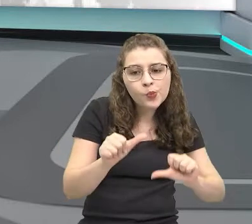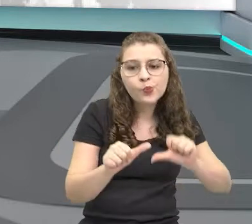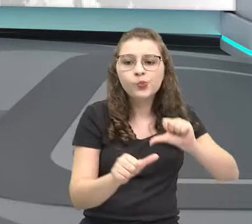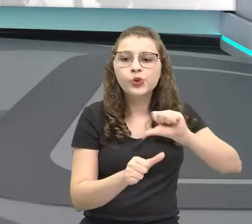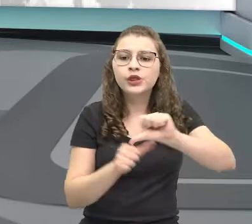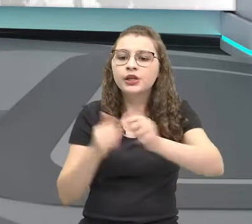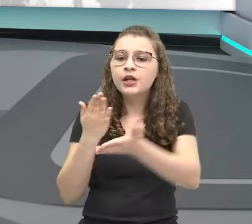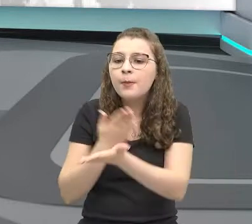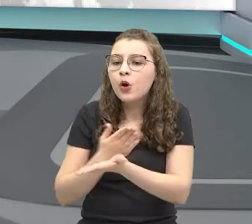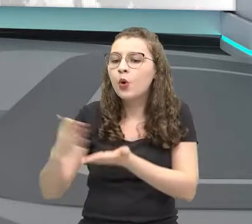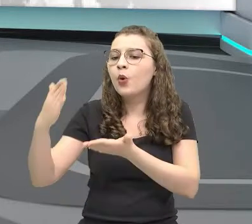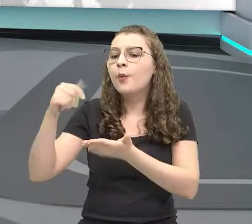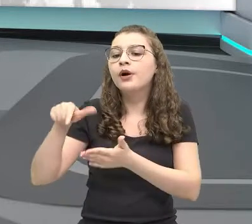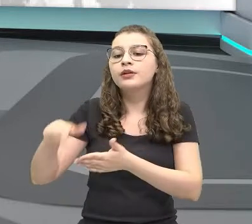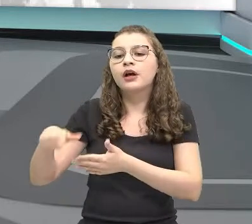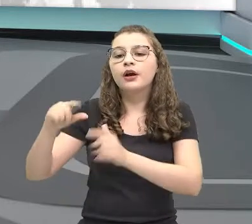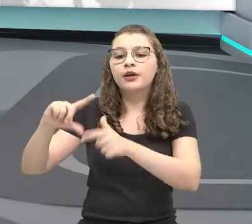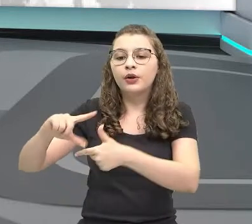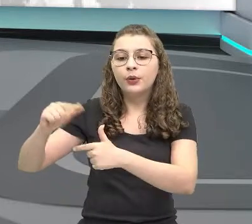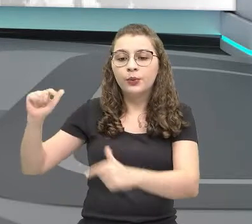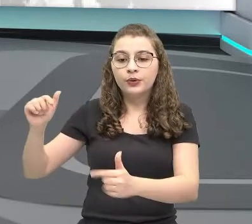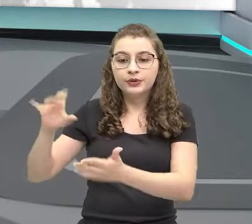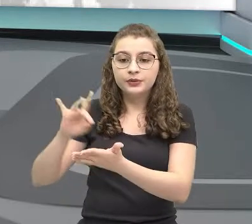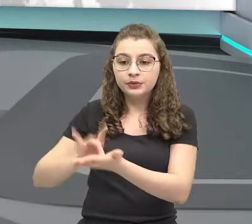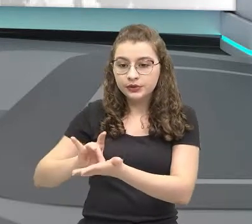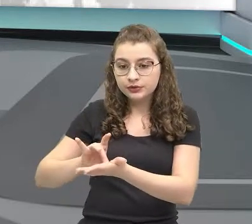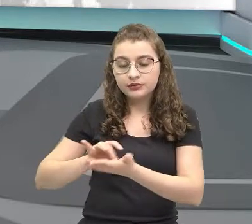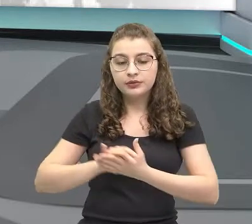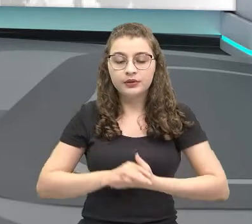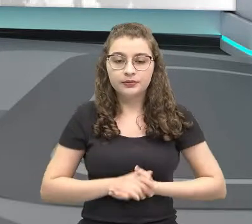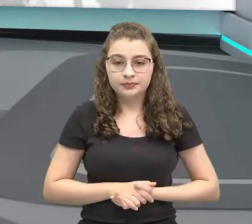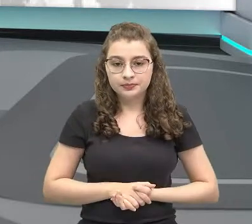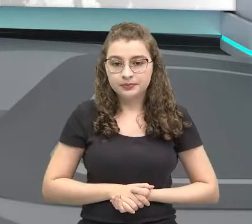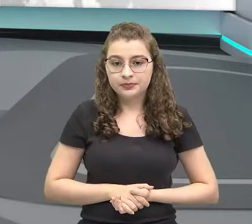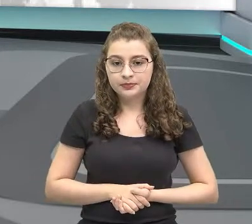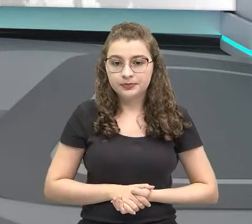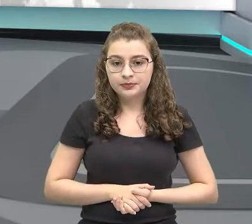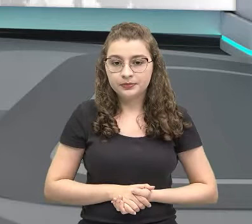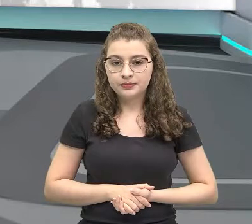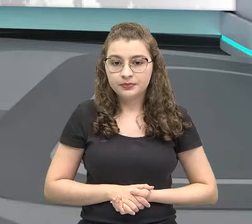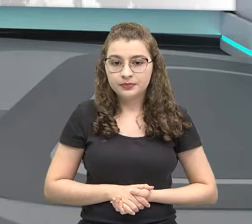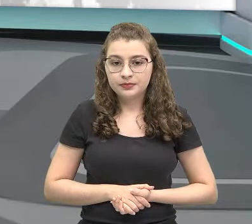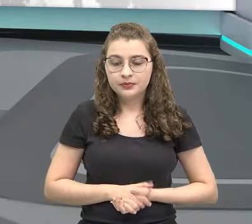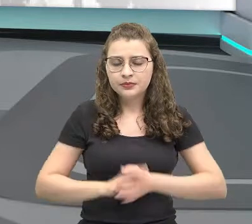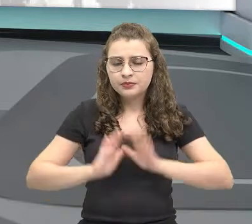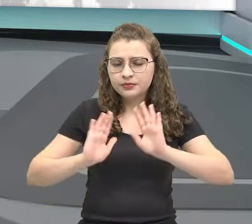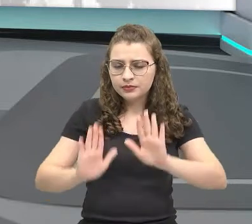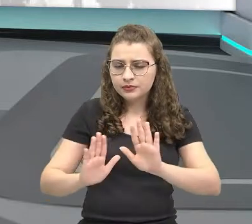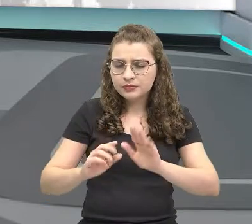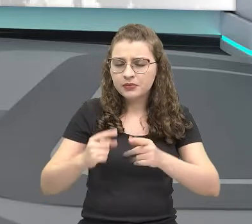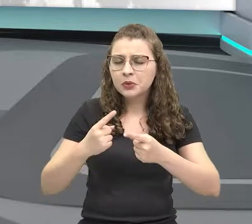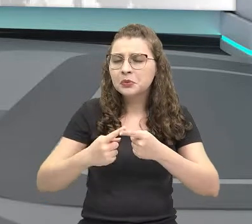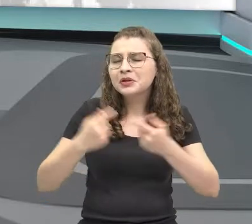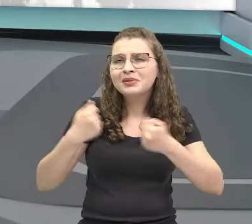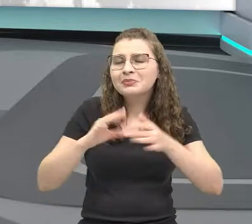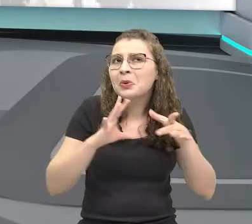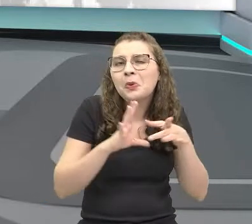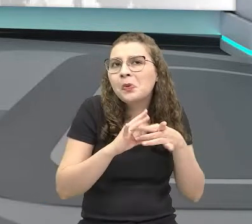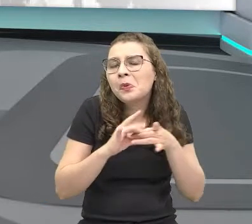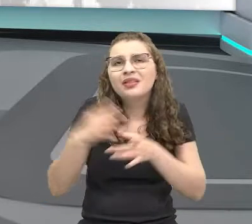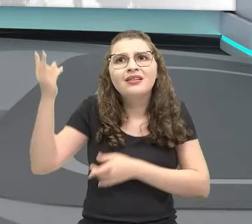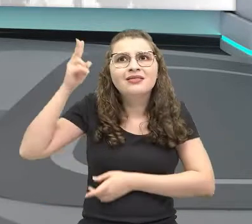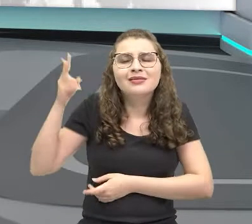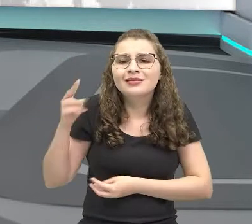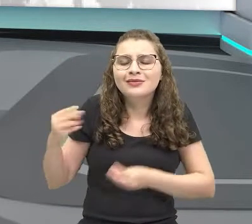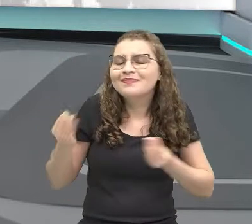uma parte antes de chegar ao modernismo, da literatura. Por que é importante nós entendermos o contexto